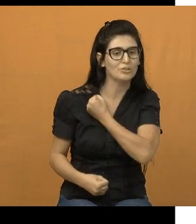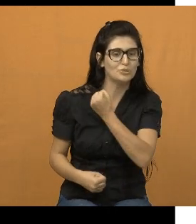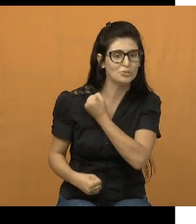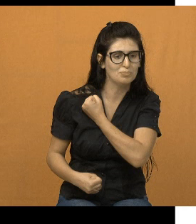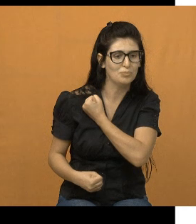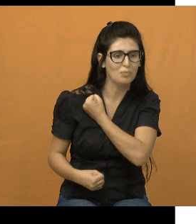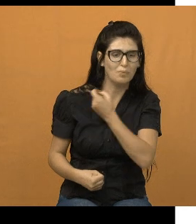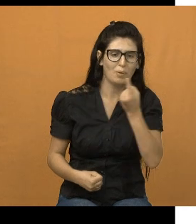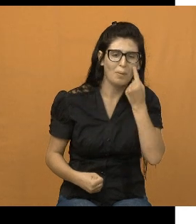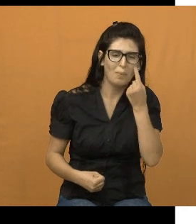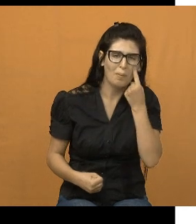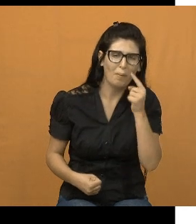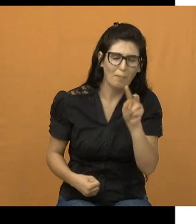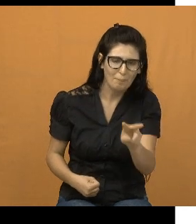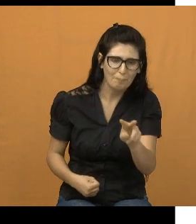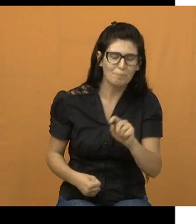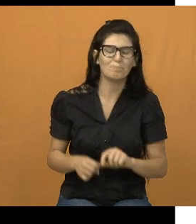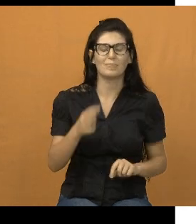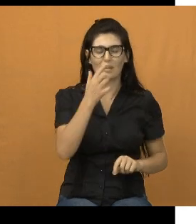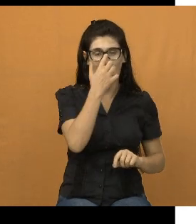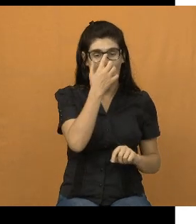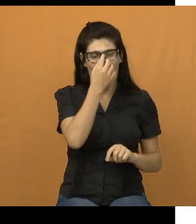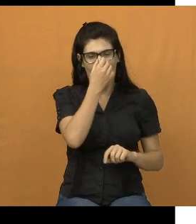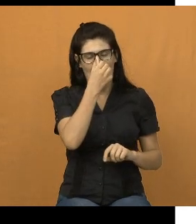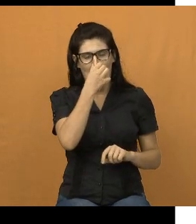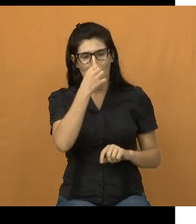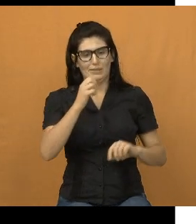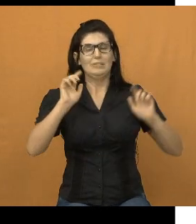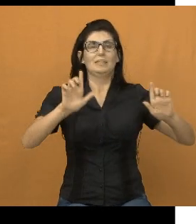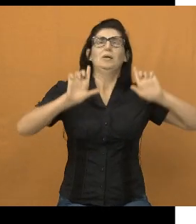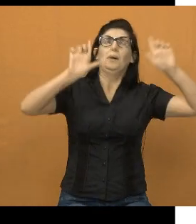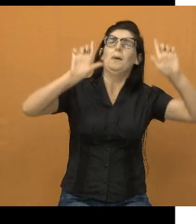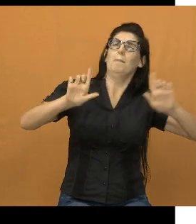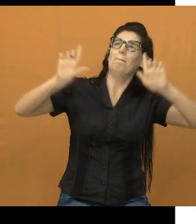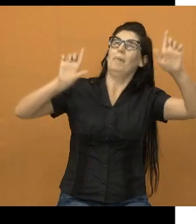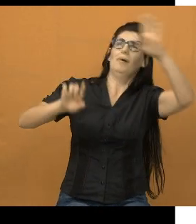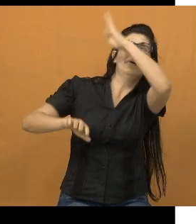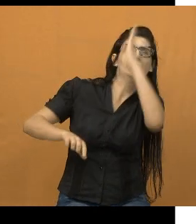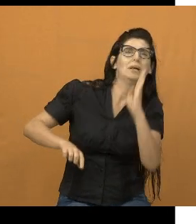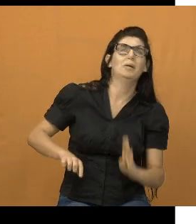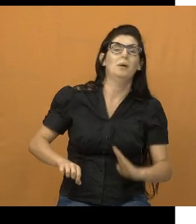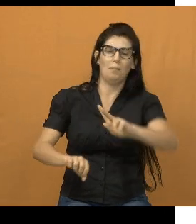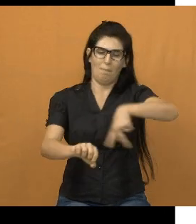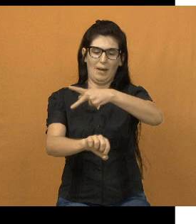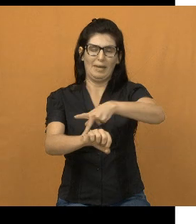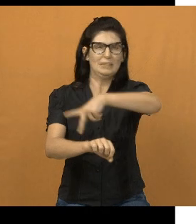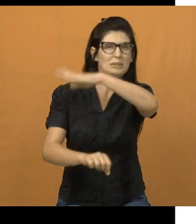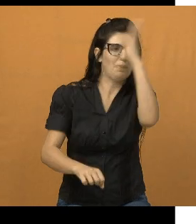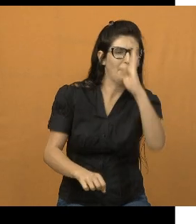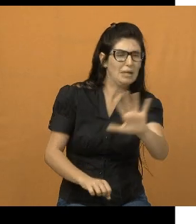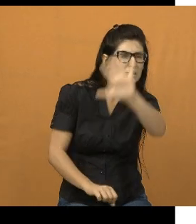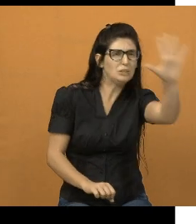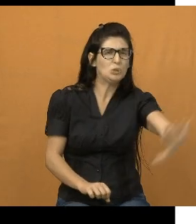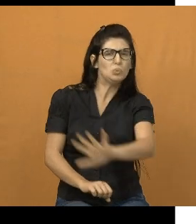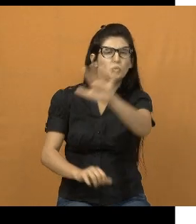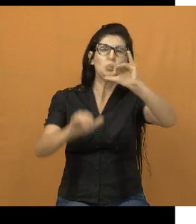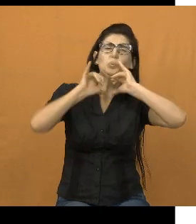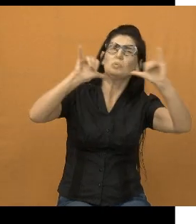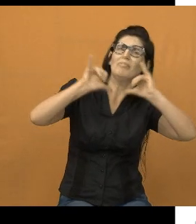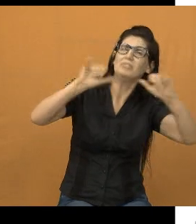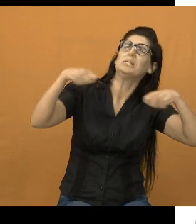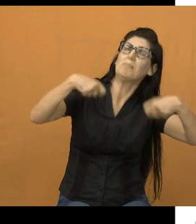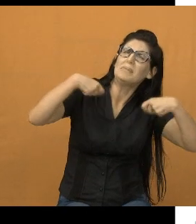segundo quadrimestre em função das grandes campanhas nacionais que se concentram neste período do